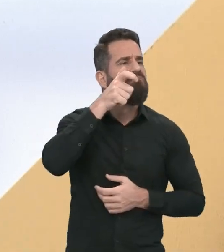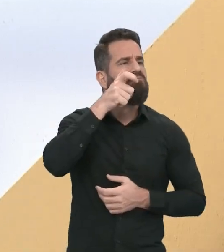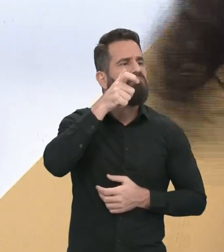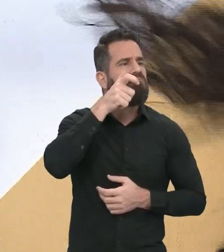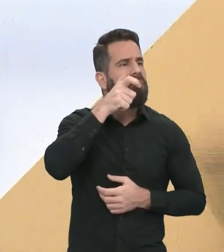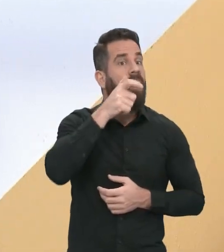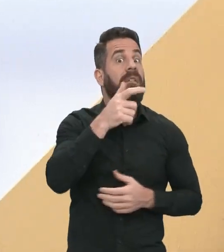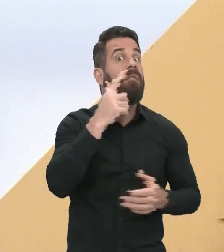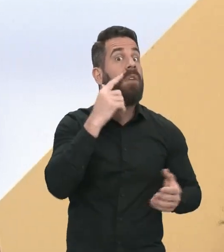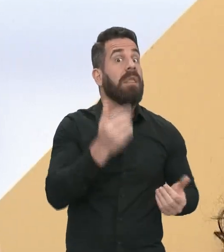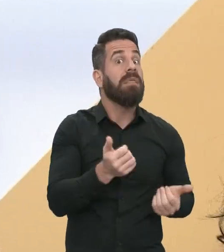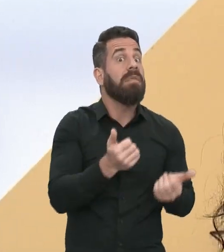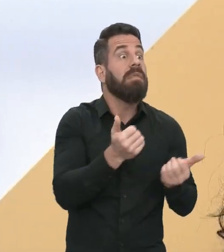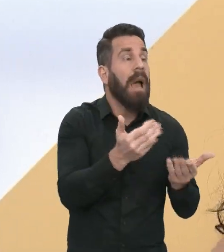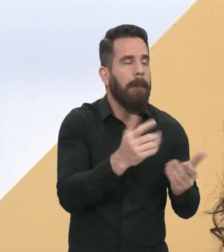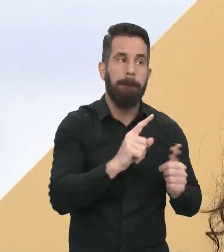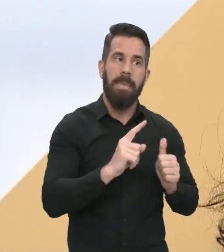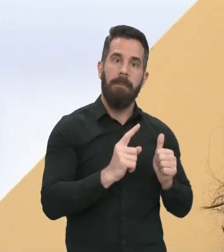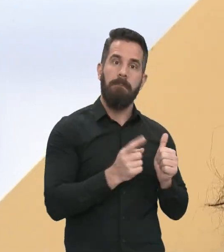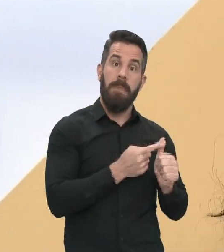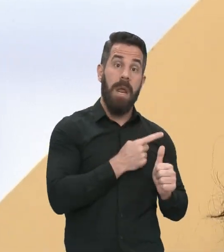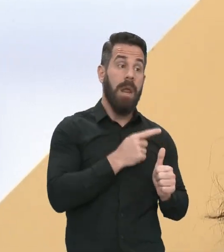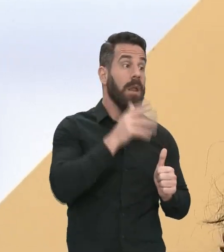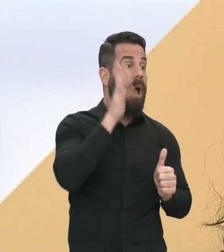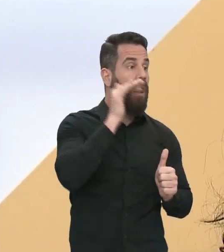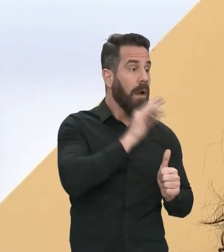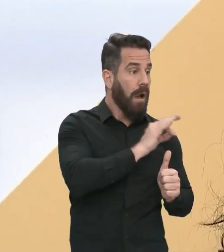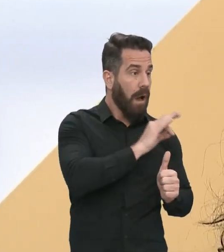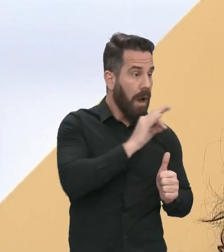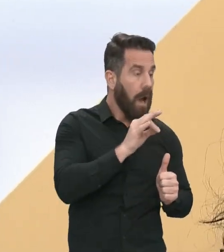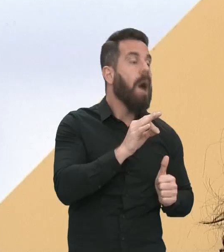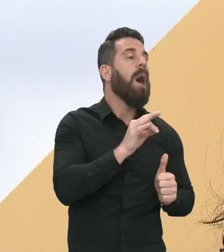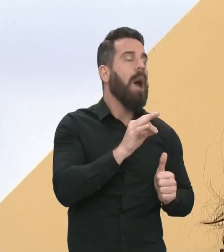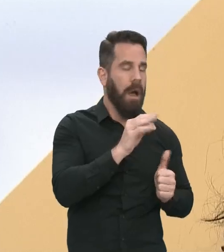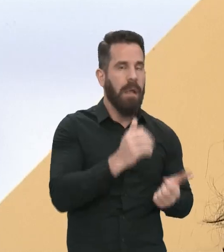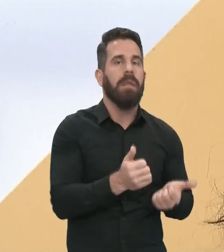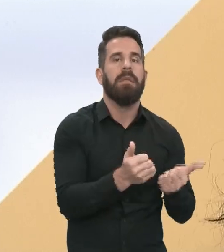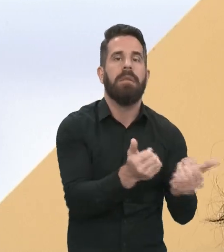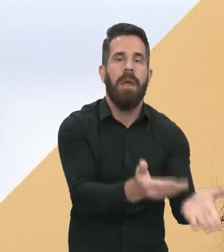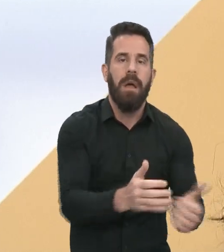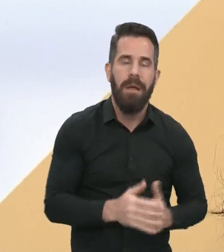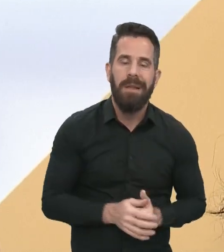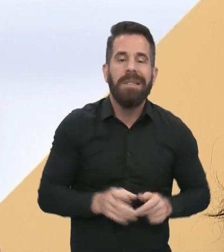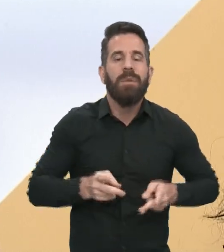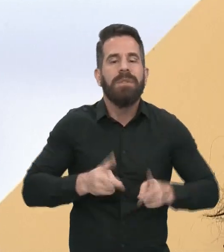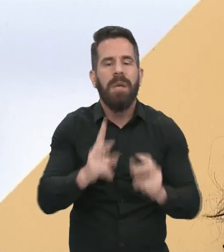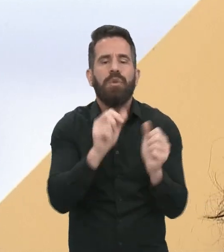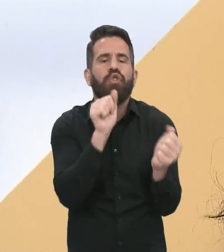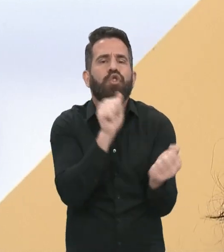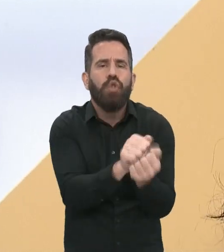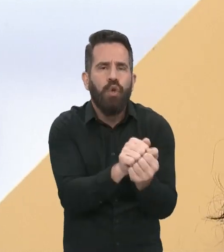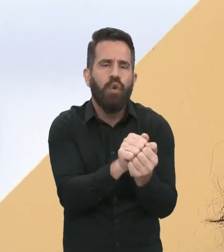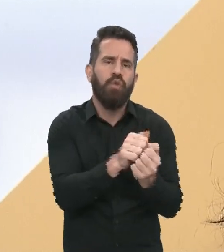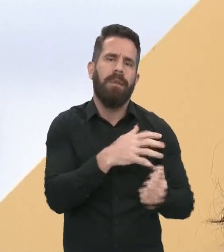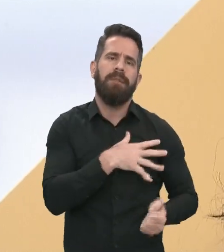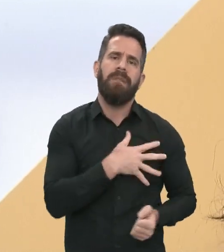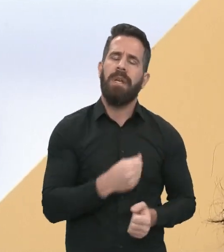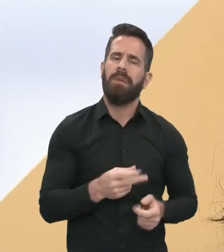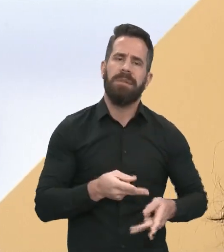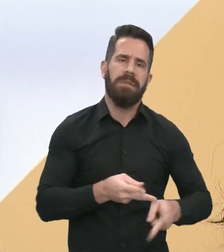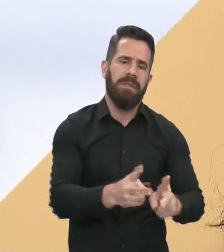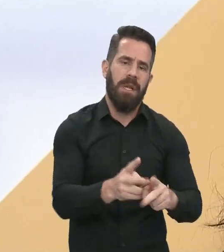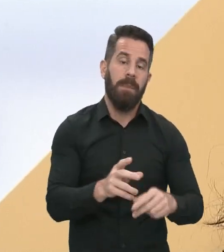ou ele assista o vídeo, e esteja junto com a criança o máximo que ele puder, mediando essa interação. Então, o recomendado, além